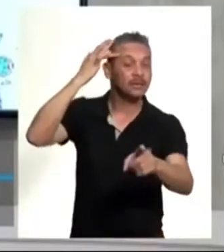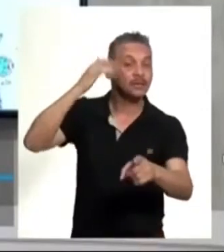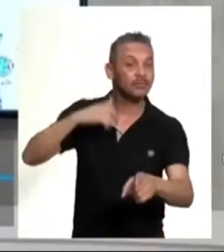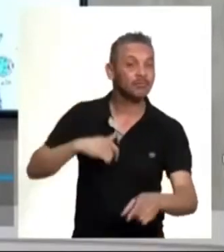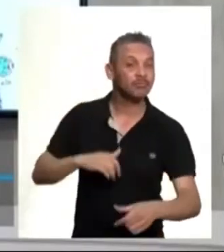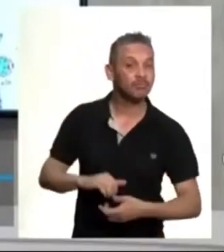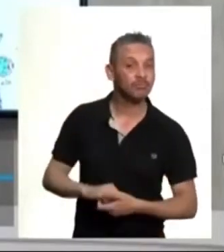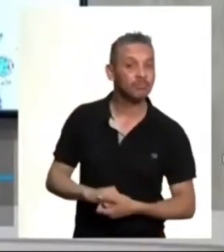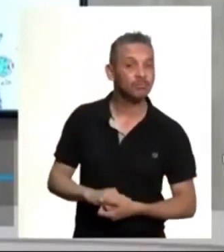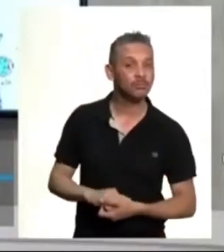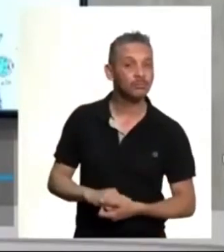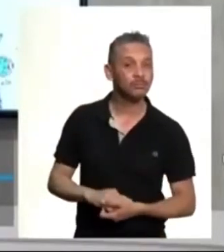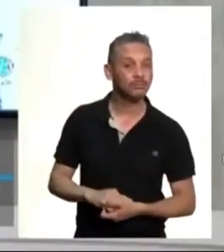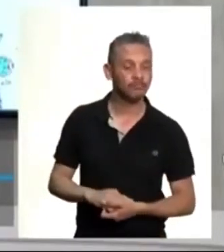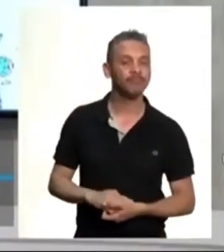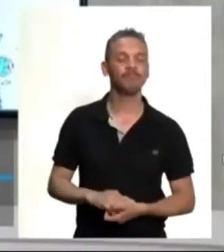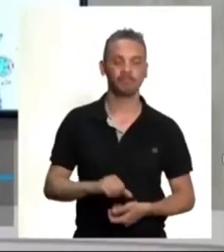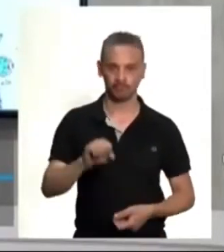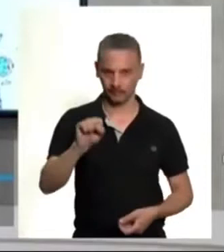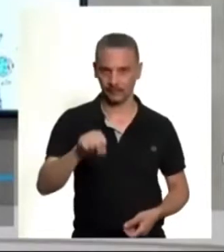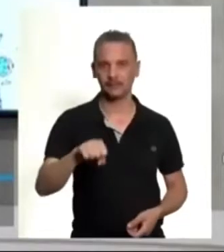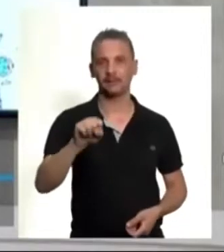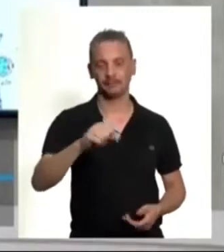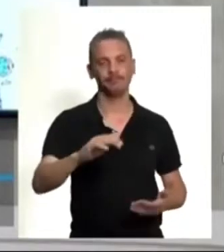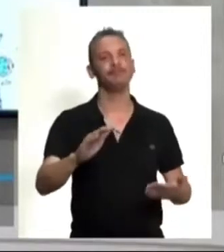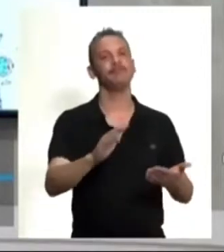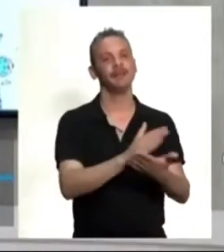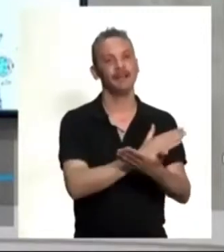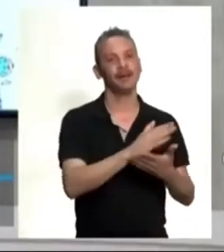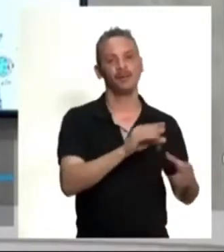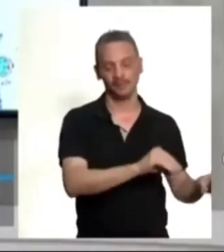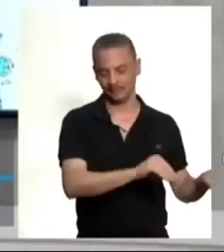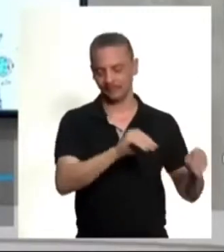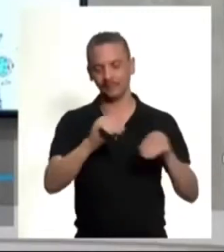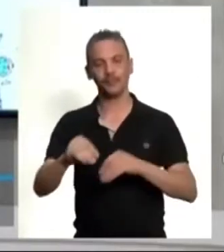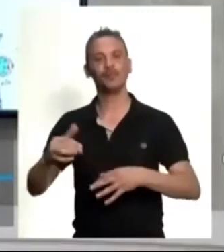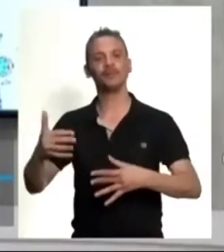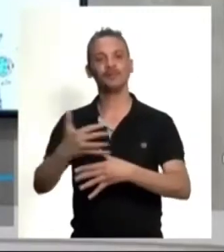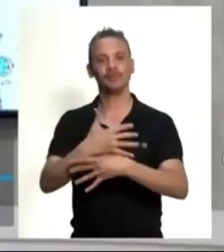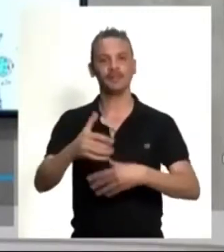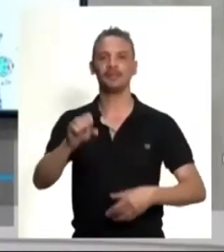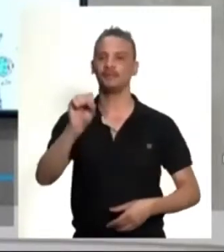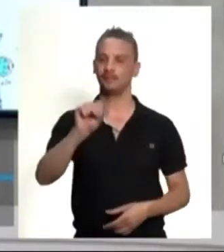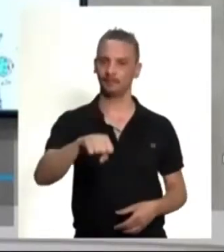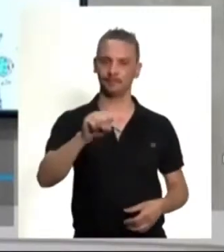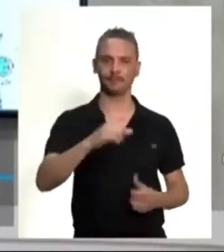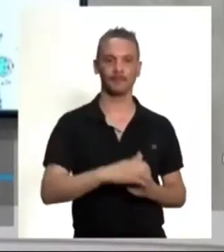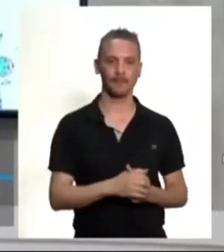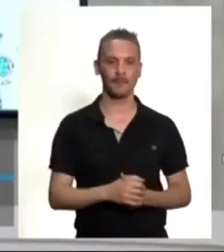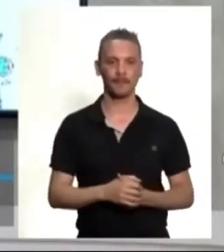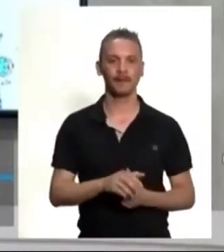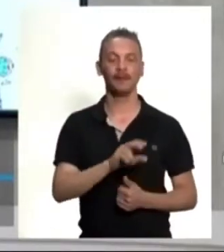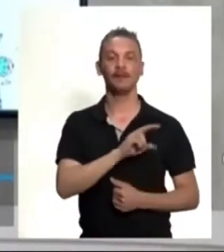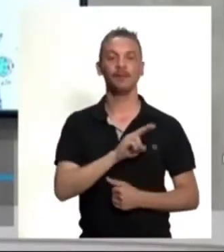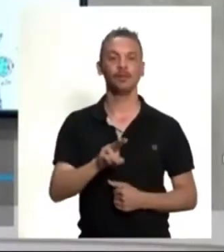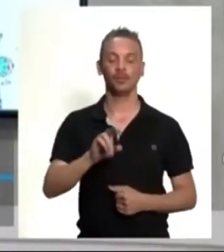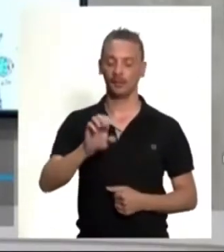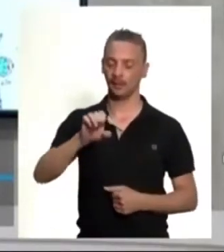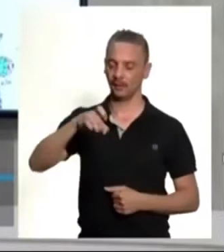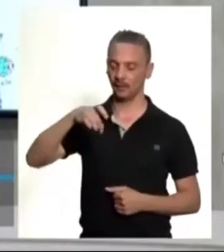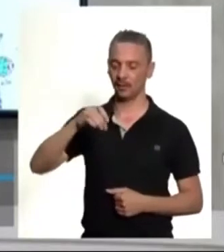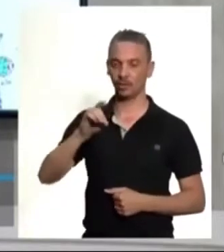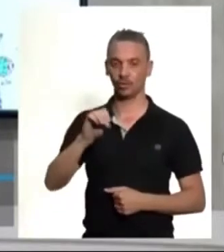ou não? Sim, ainda tem gente que sai do campo e vai para a cidade. Eu posso chamar isso de